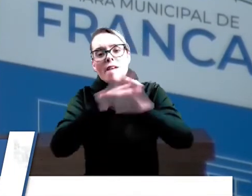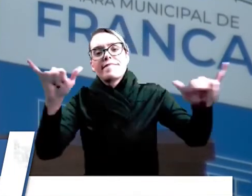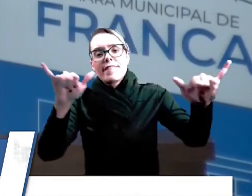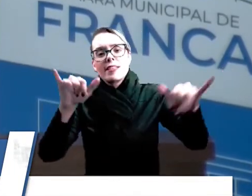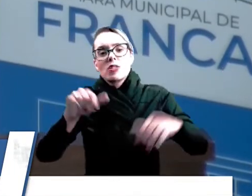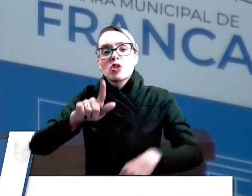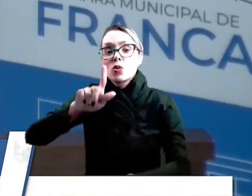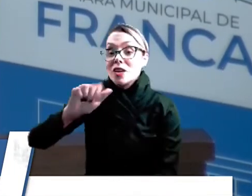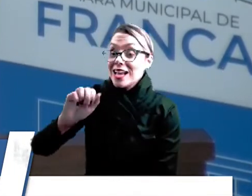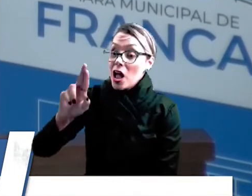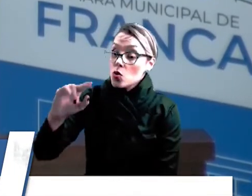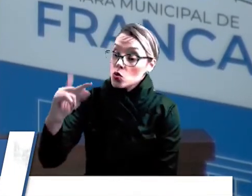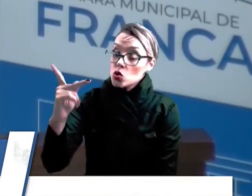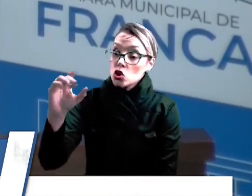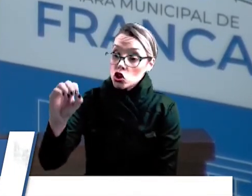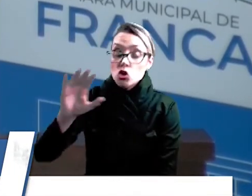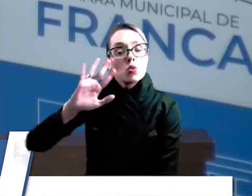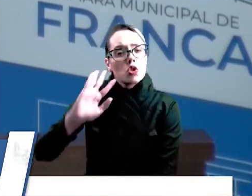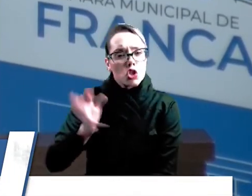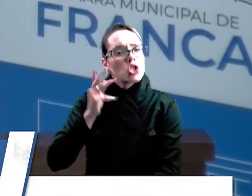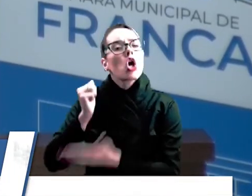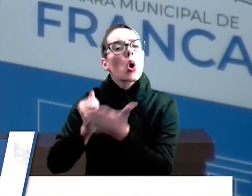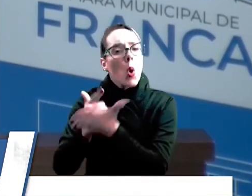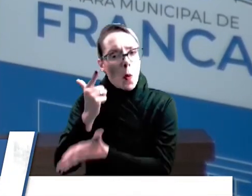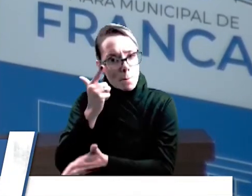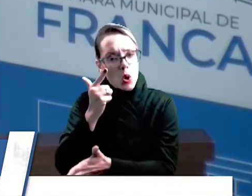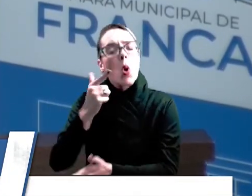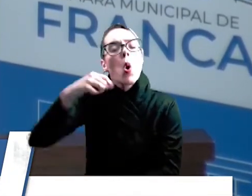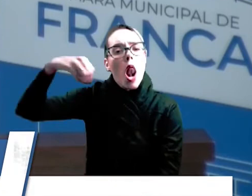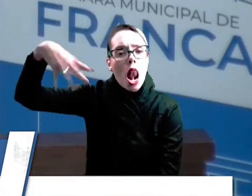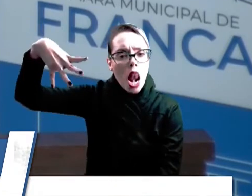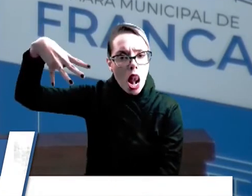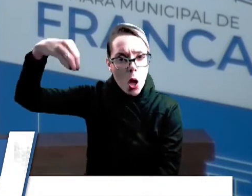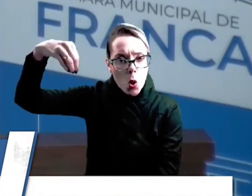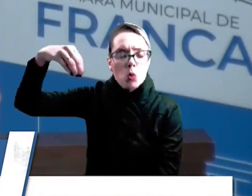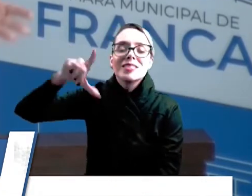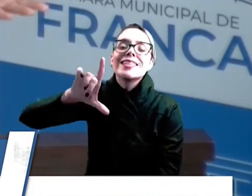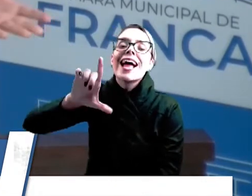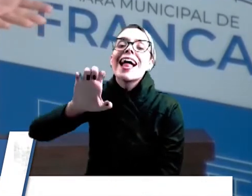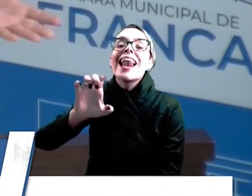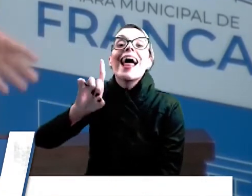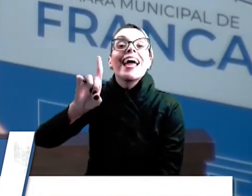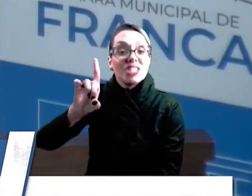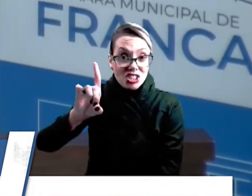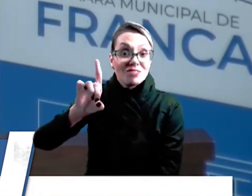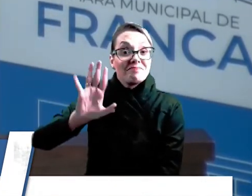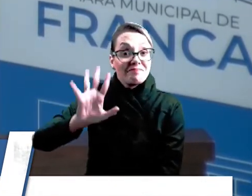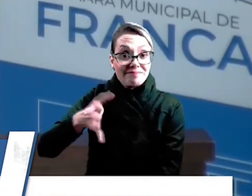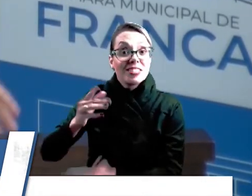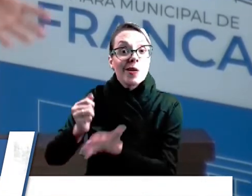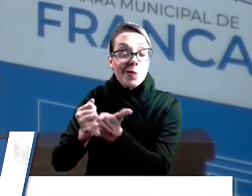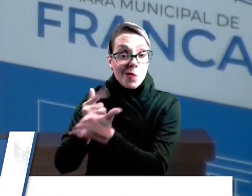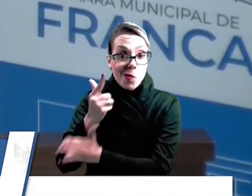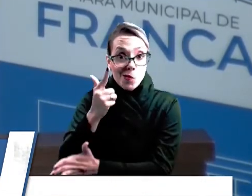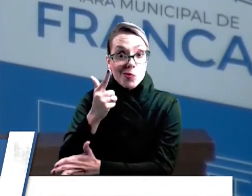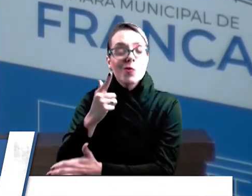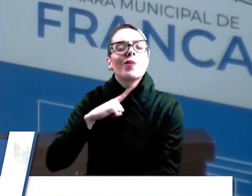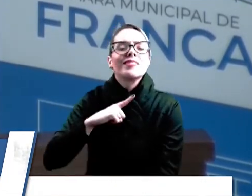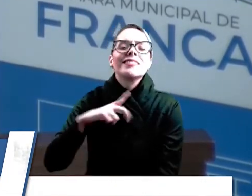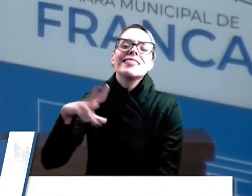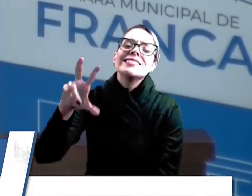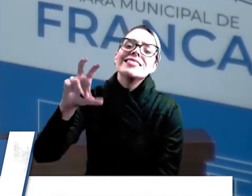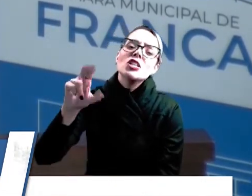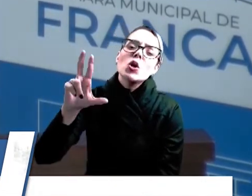foram compradas as lâmpadas de LED para colocar lá, porque é um pessoal acima de 50 anos,